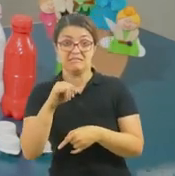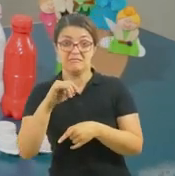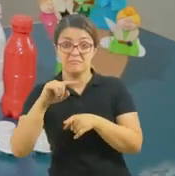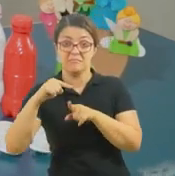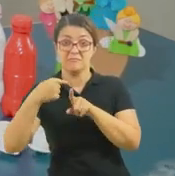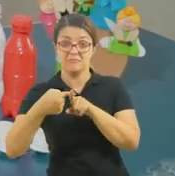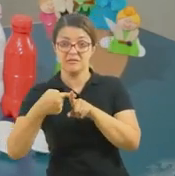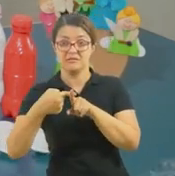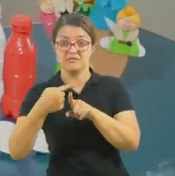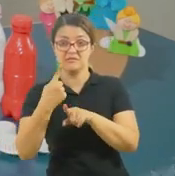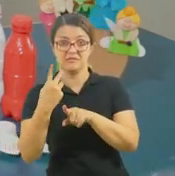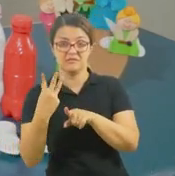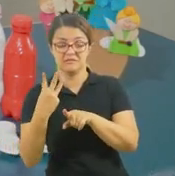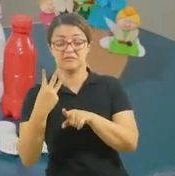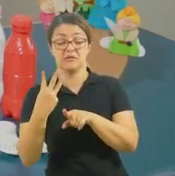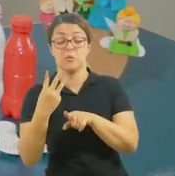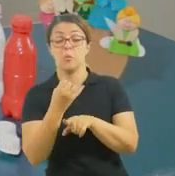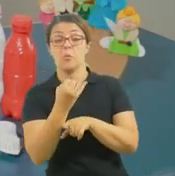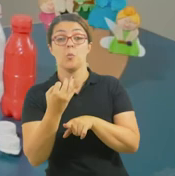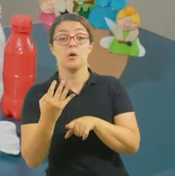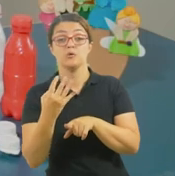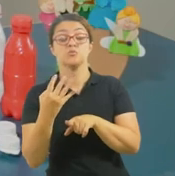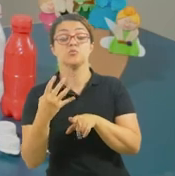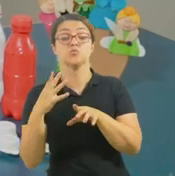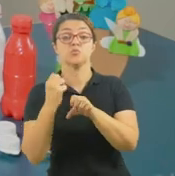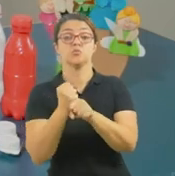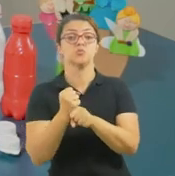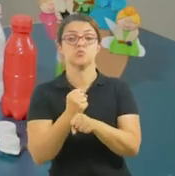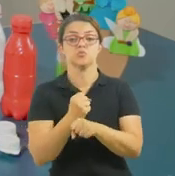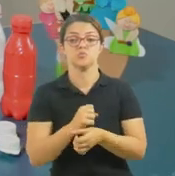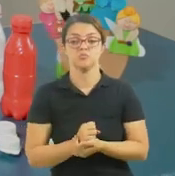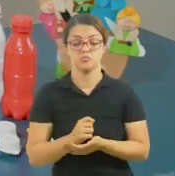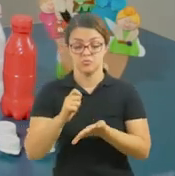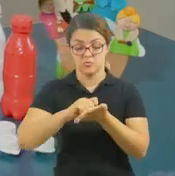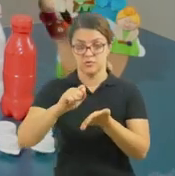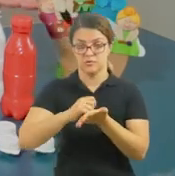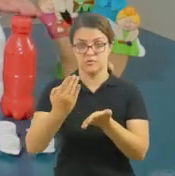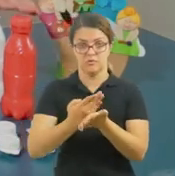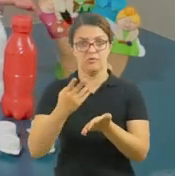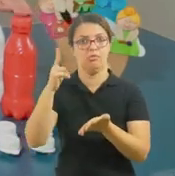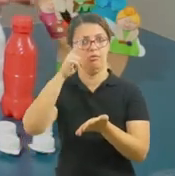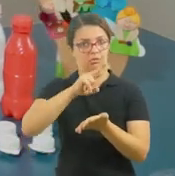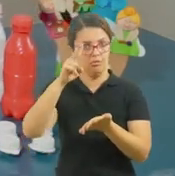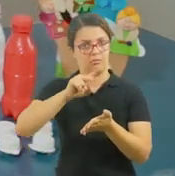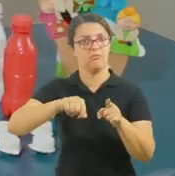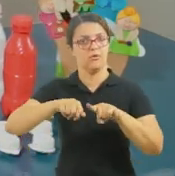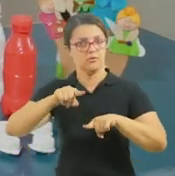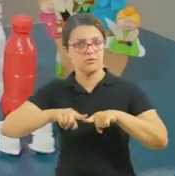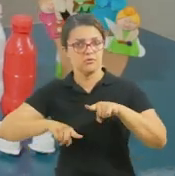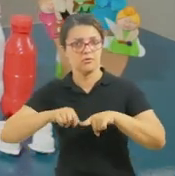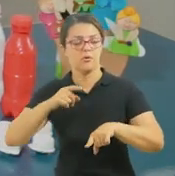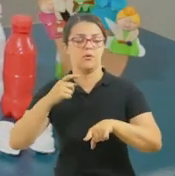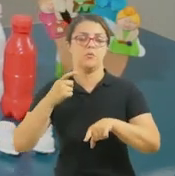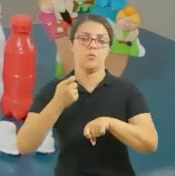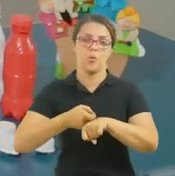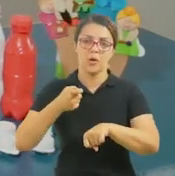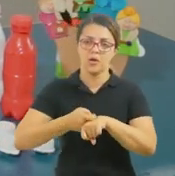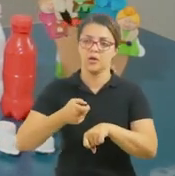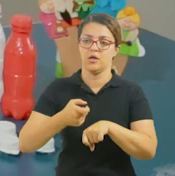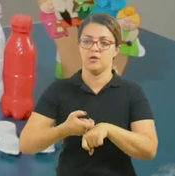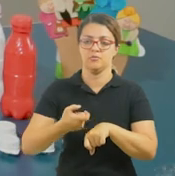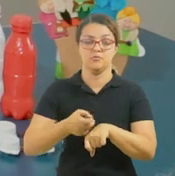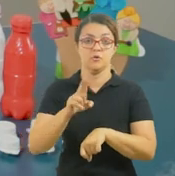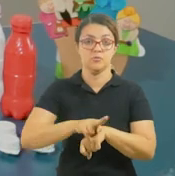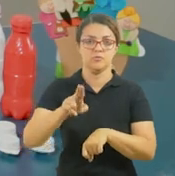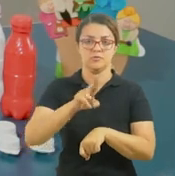máscaras ela fará no total? Você vai fazer essa conta no caderno. Não esqueça de usar esses materiais concretos para te ajudar,